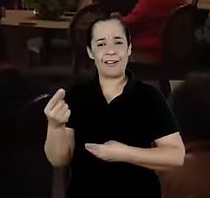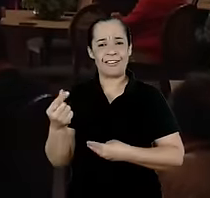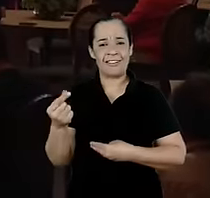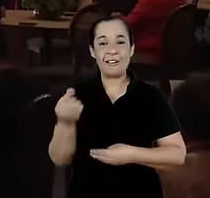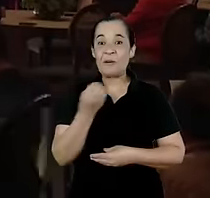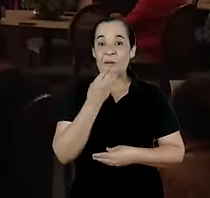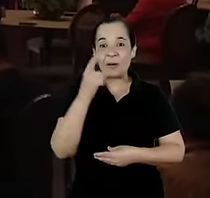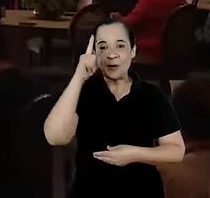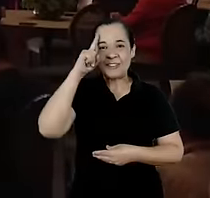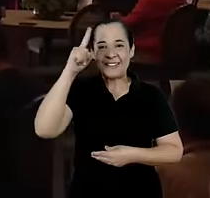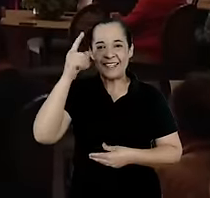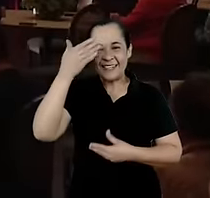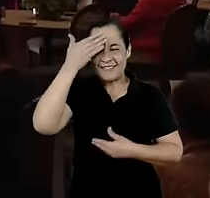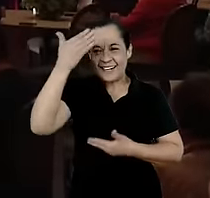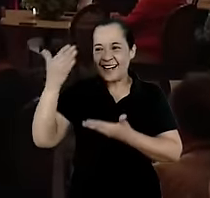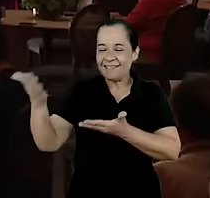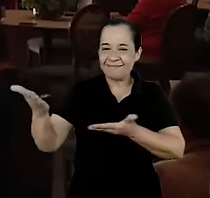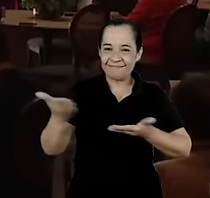pela